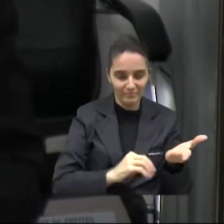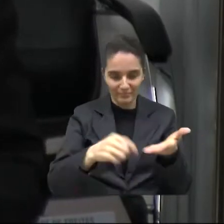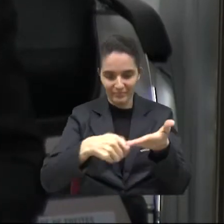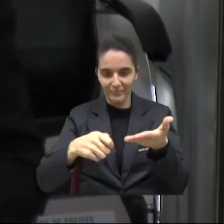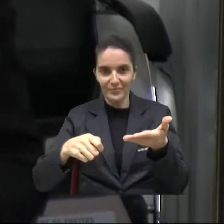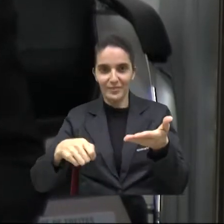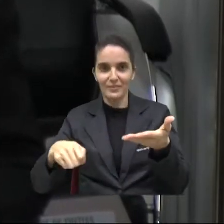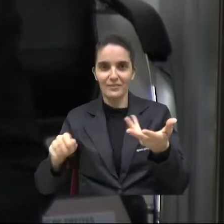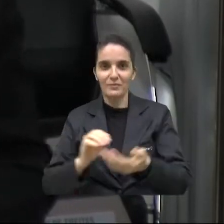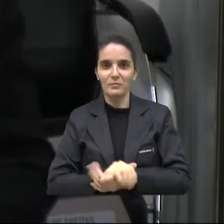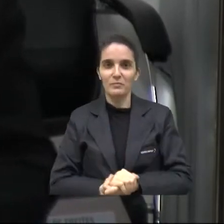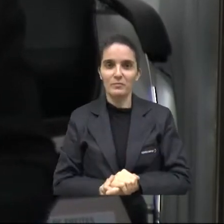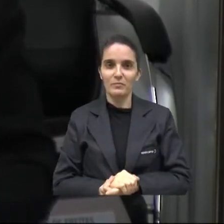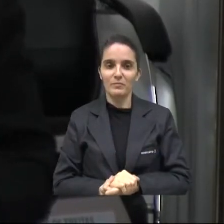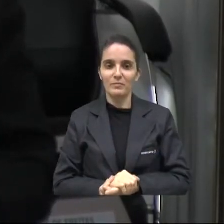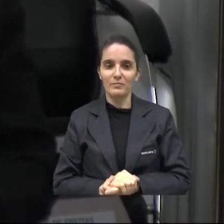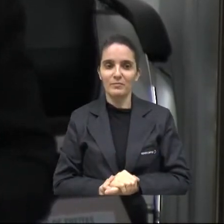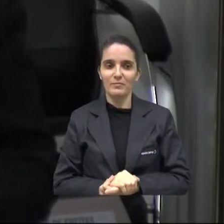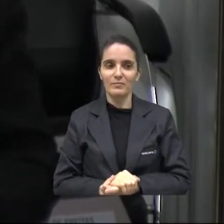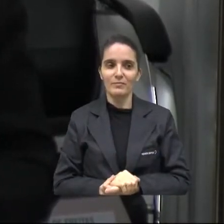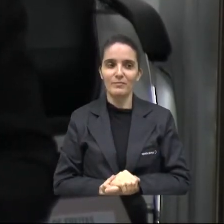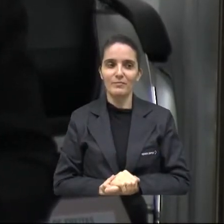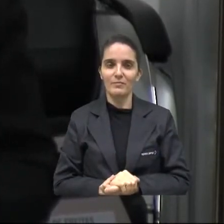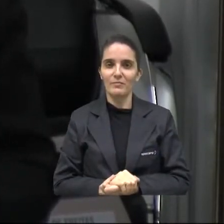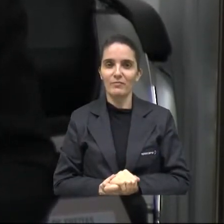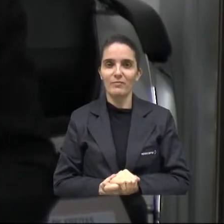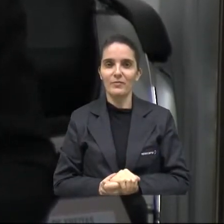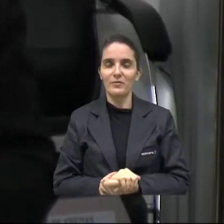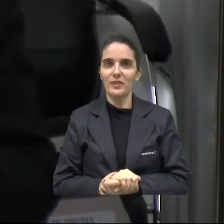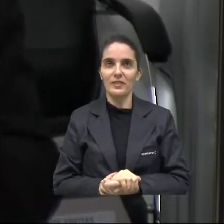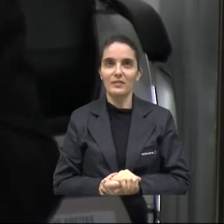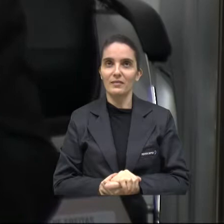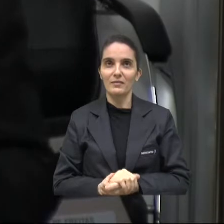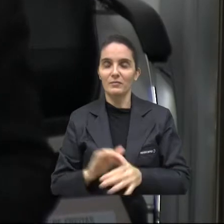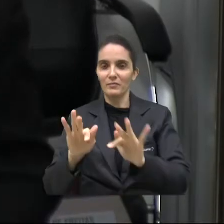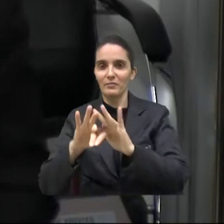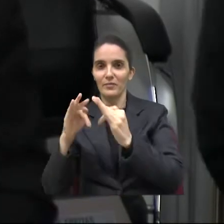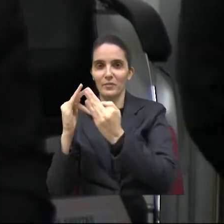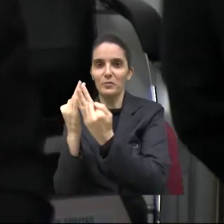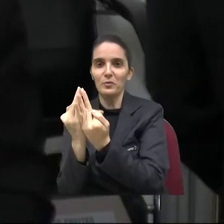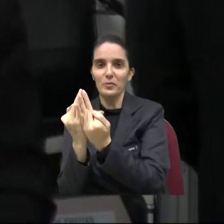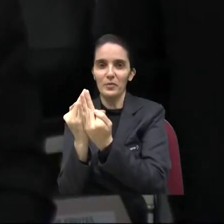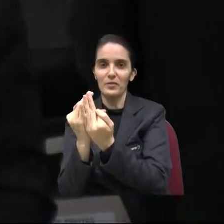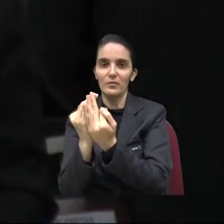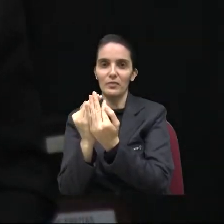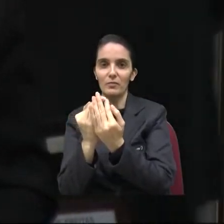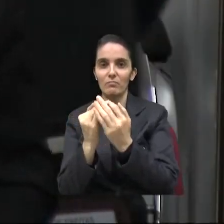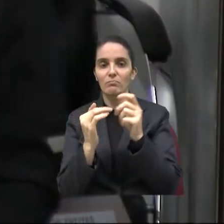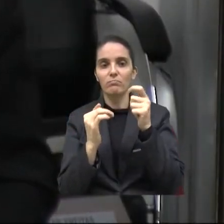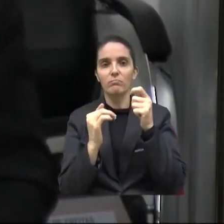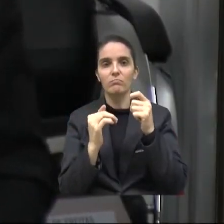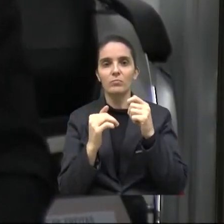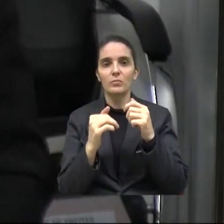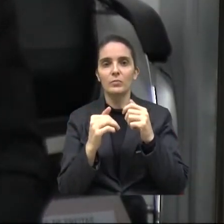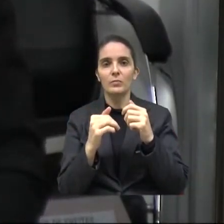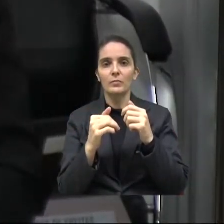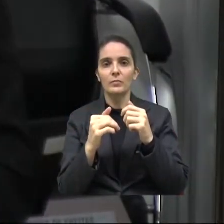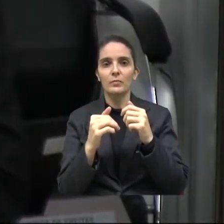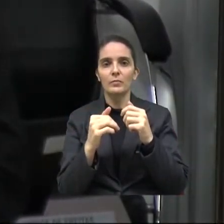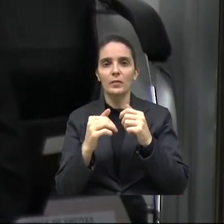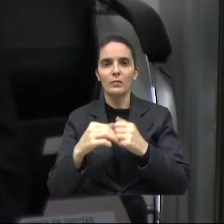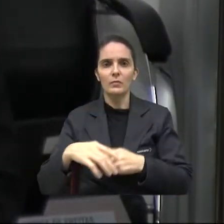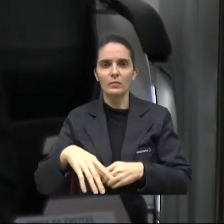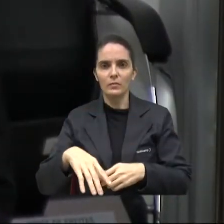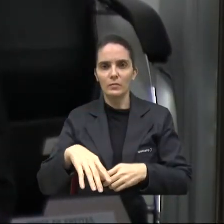No panfletinho dizia assim, Cruzada pela Família, envie o seu cartão vermelho aos senadores contra a ditadura